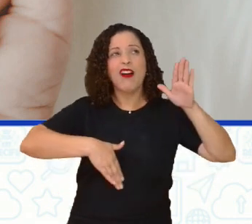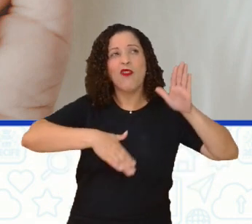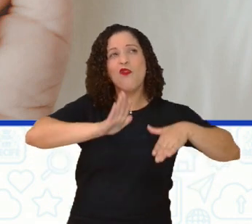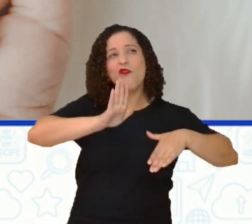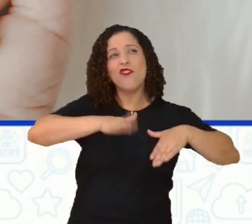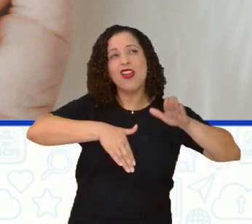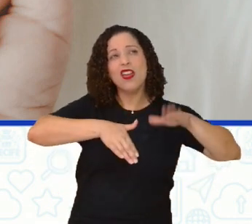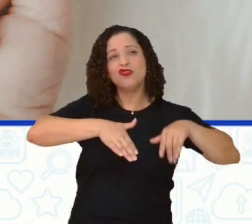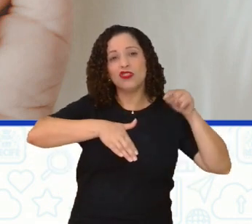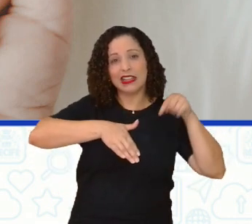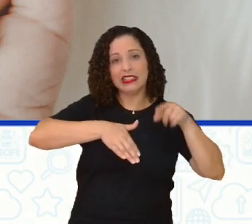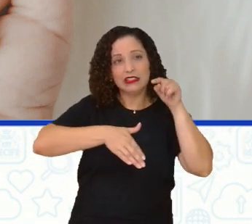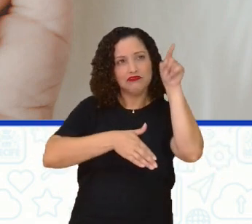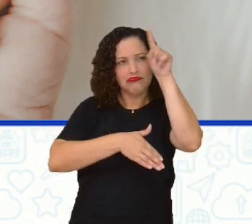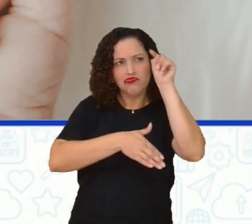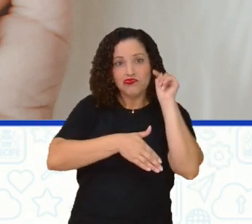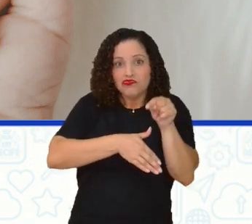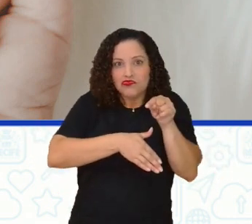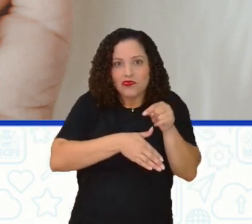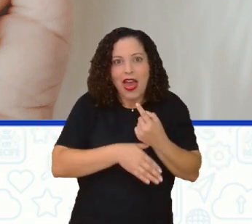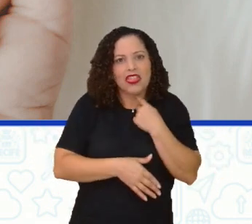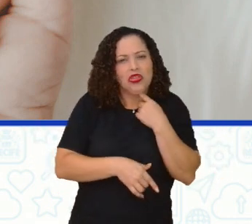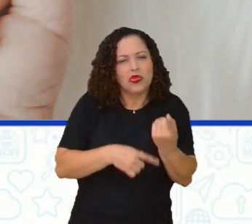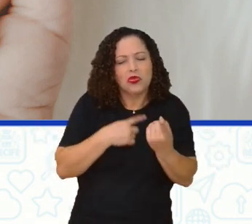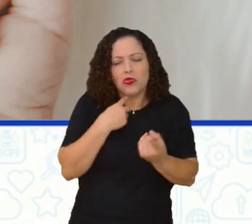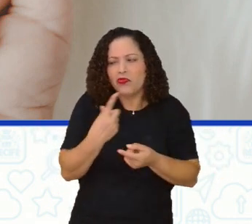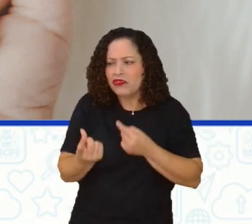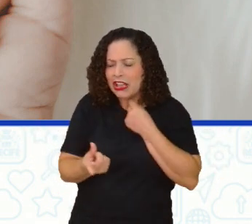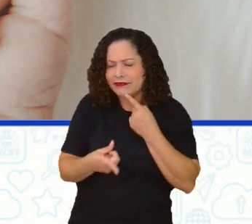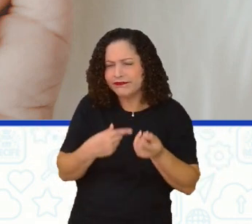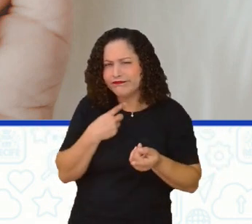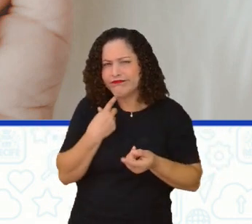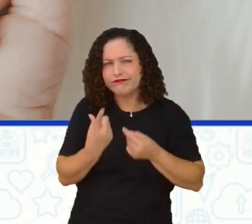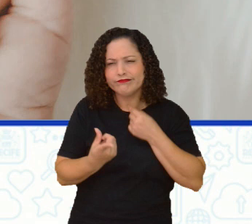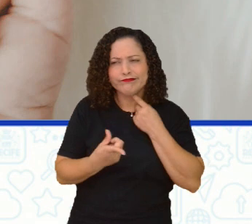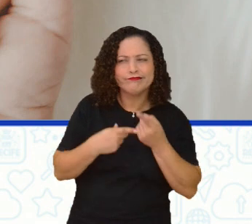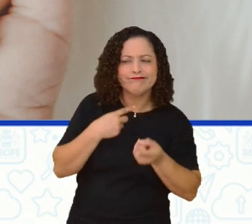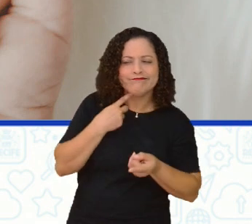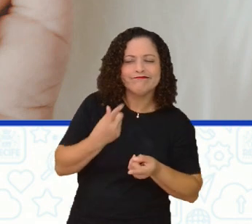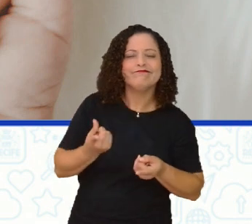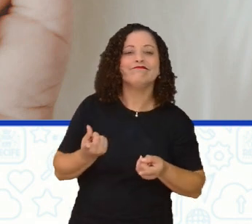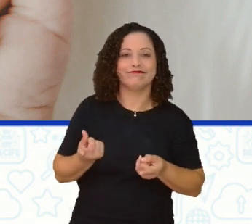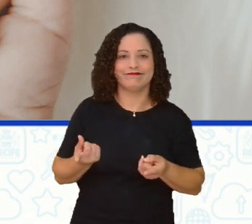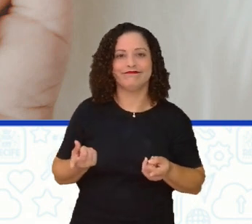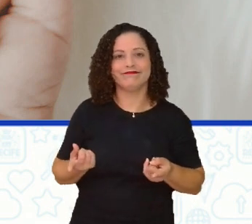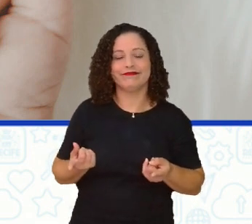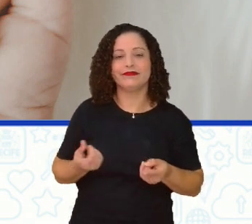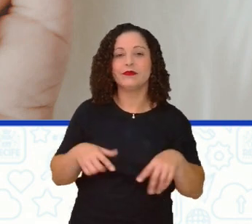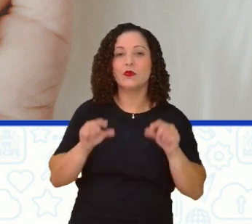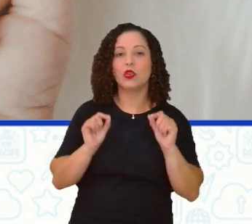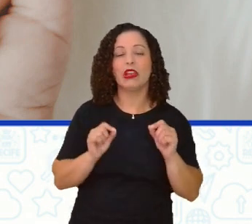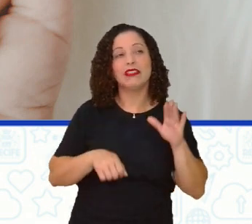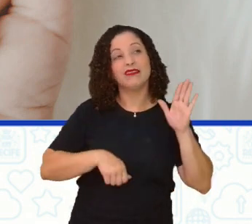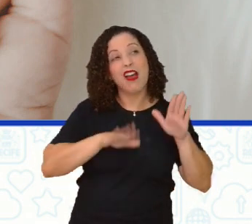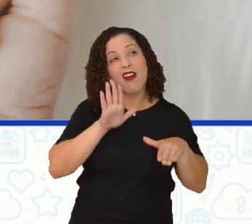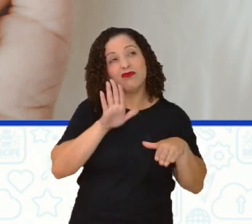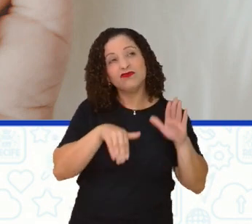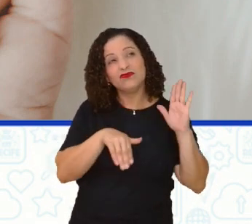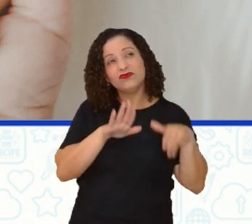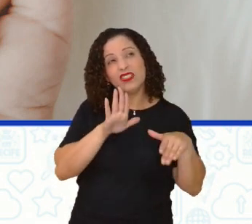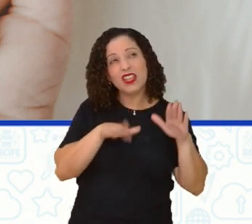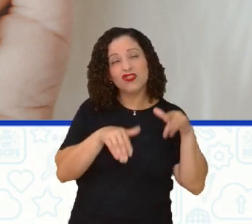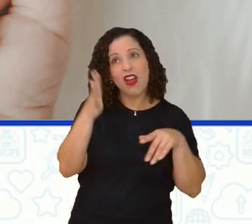uma dúvida aí, é um advérbio de dúvida, né? Se eu tivesse colocado, provavelmente eu irei ao